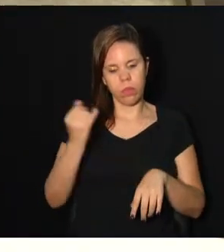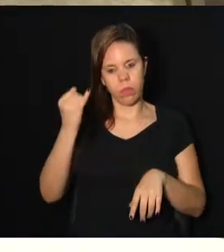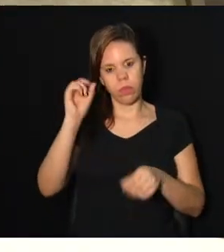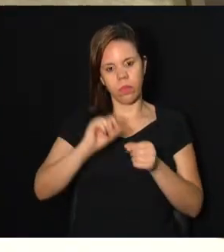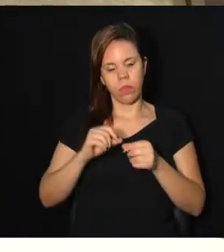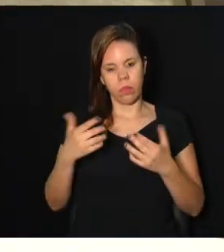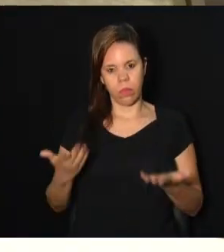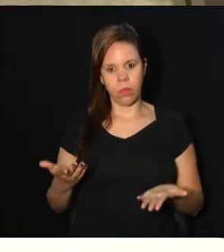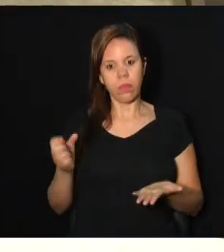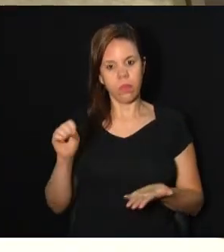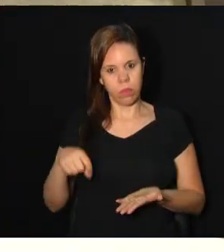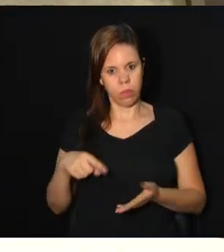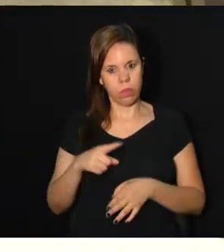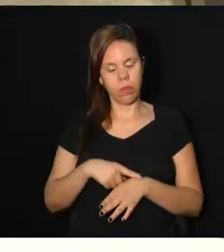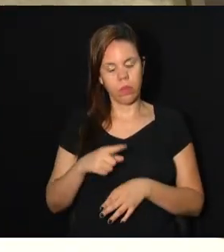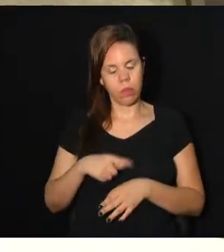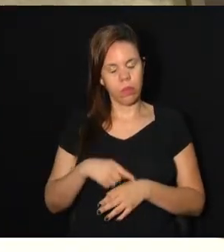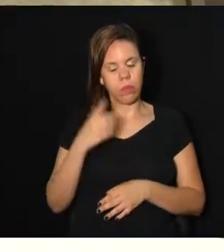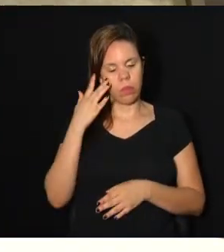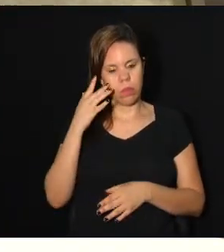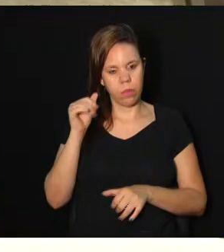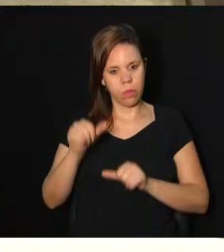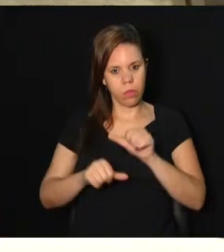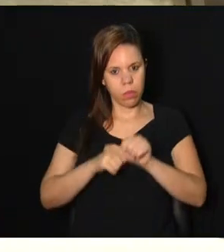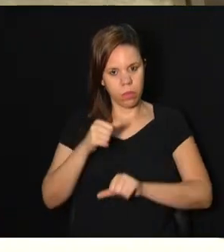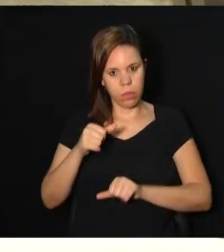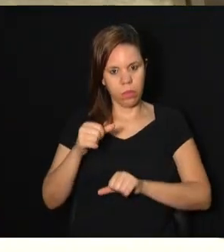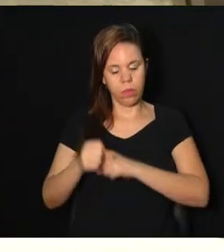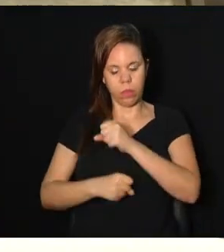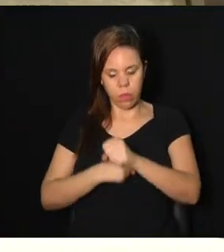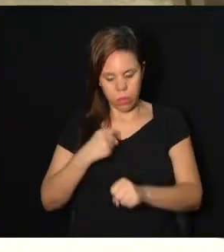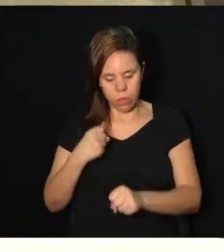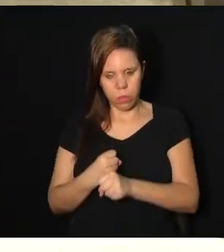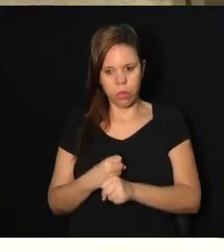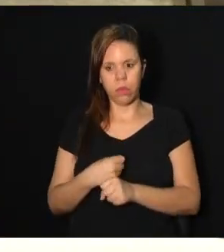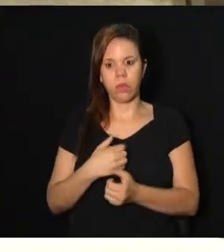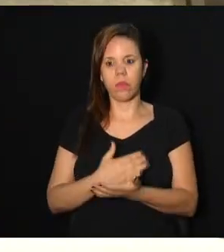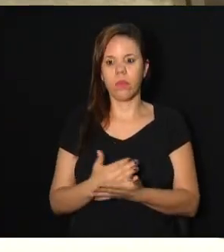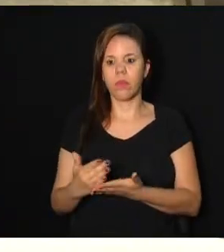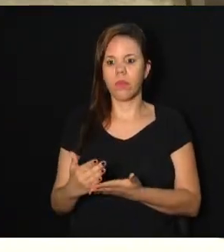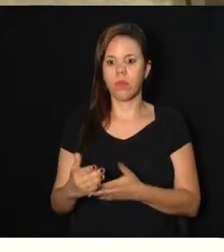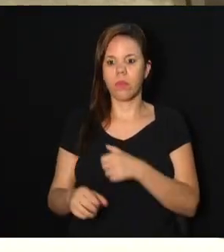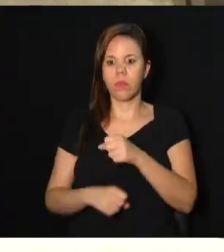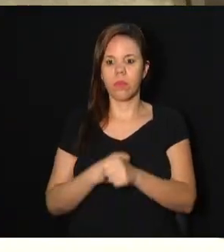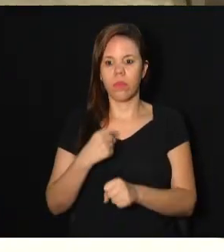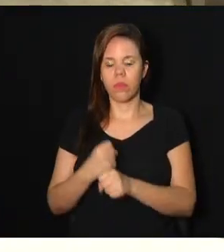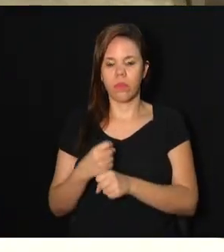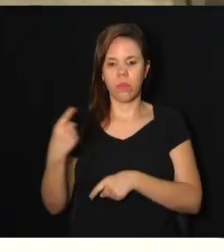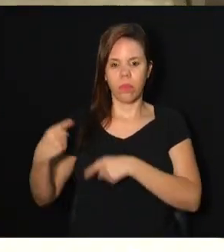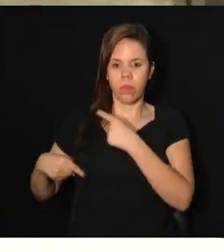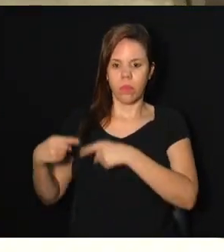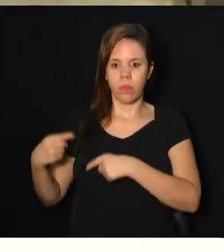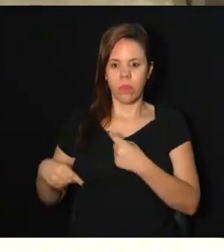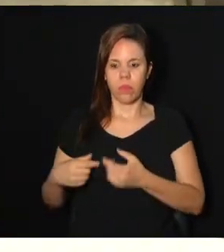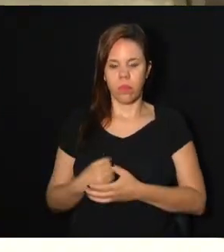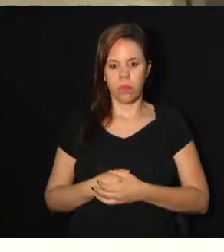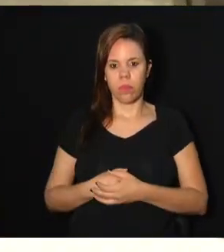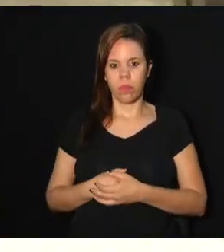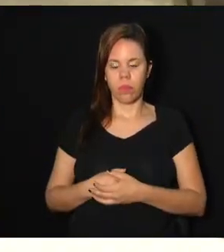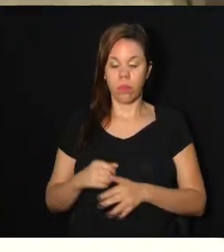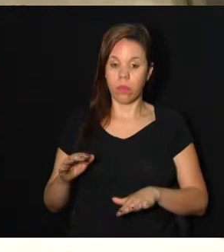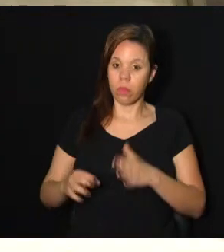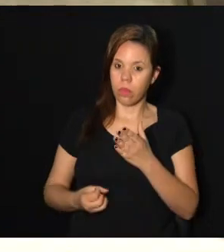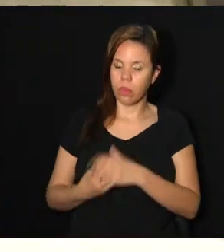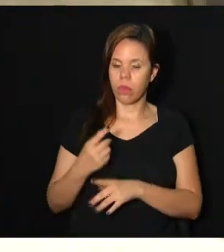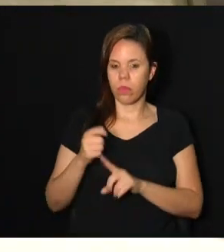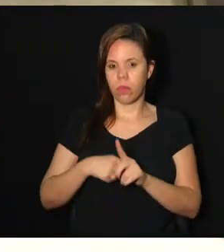né, vereador? O momento é esse, eu acho que é um momento de mudança de ano, onde nós podemos iniciar o ano com essas discussões, e muito provavelmente em